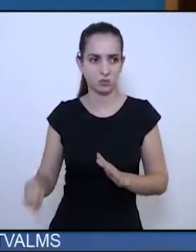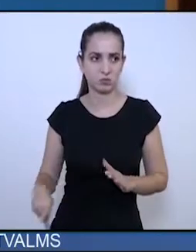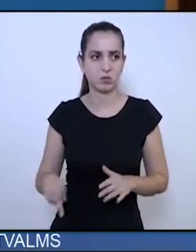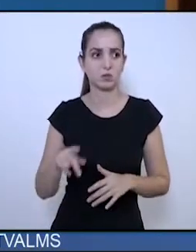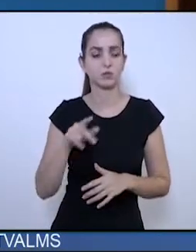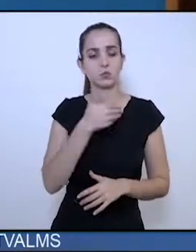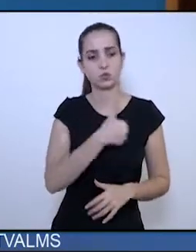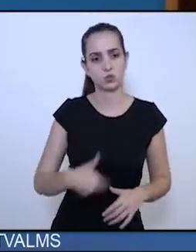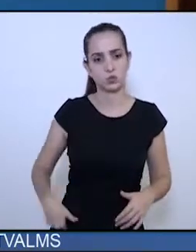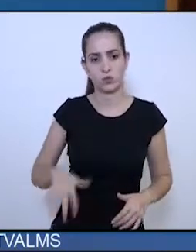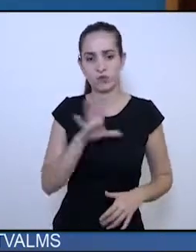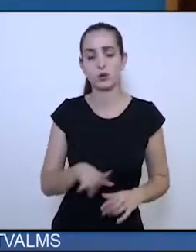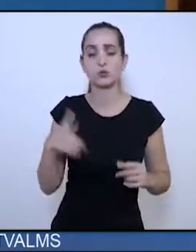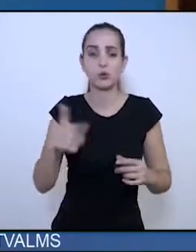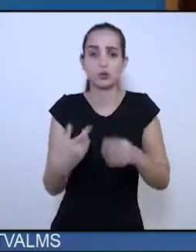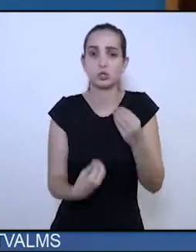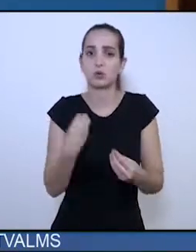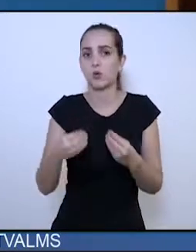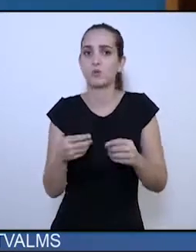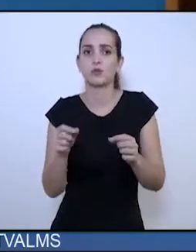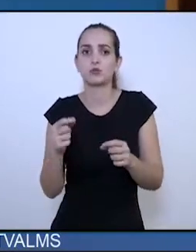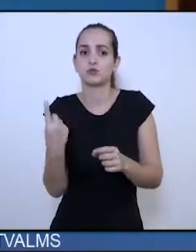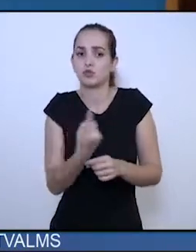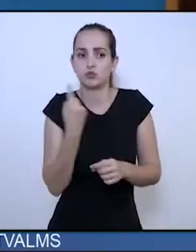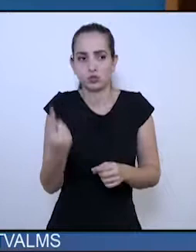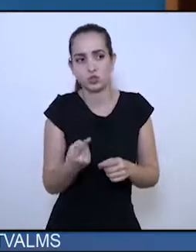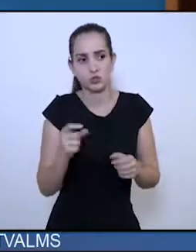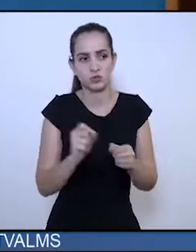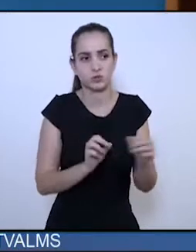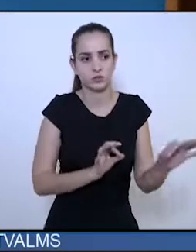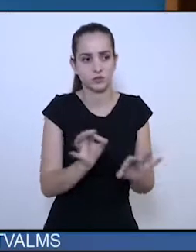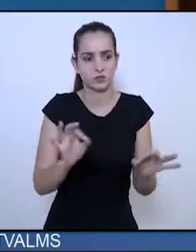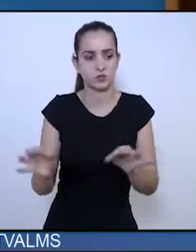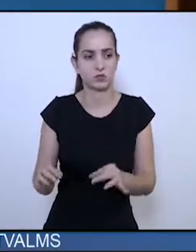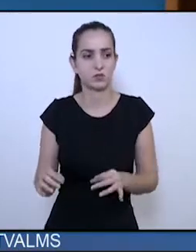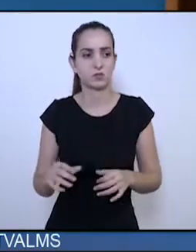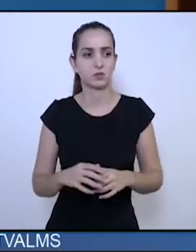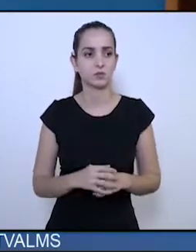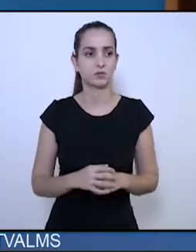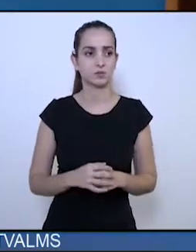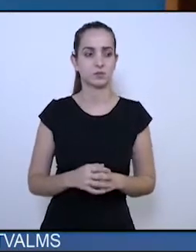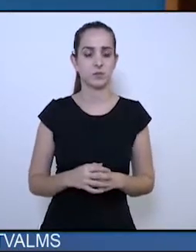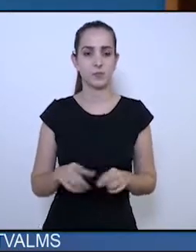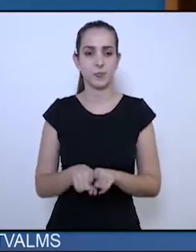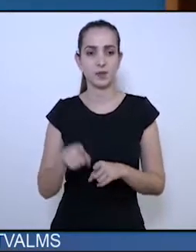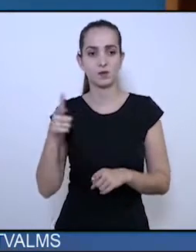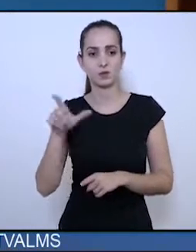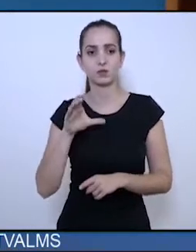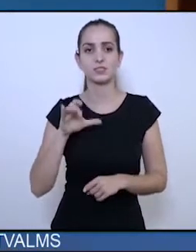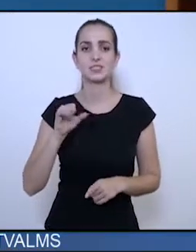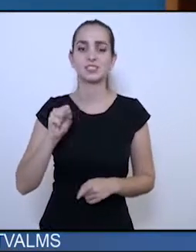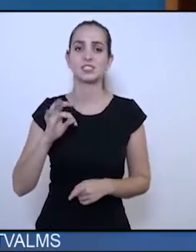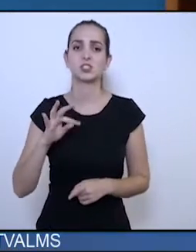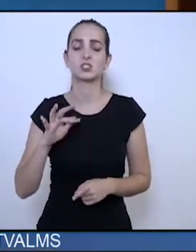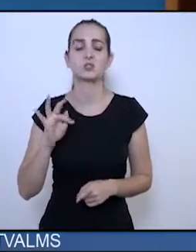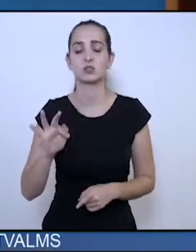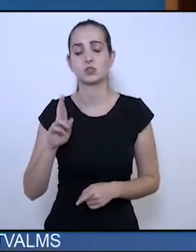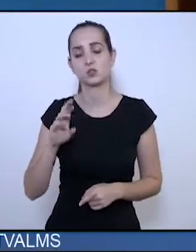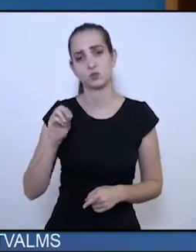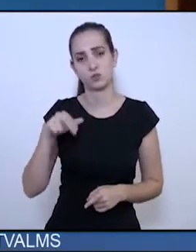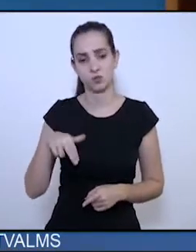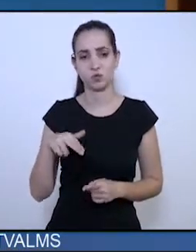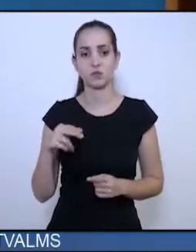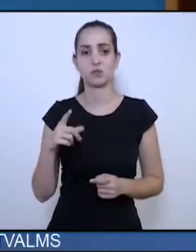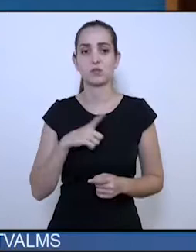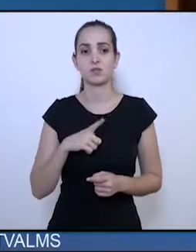tinha condições de fazer aquele controle. Só para finalizar, a relação ao CISFRON. O CISFRON corre um sério risco de